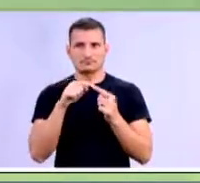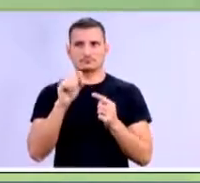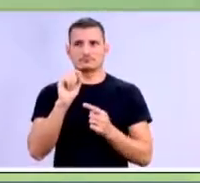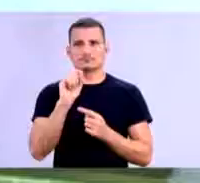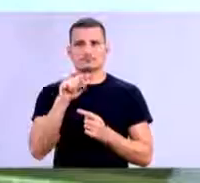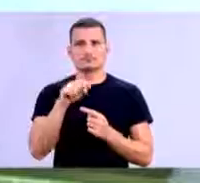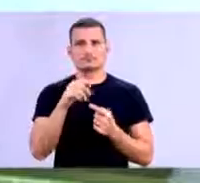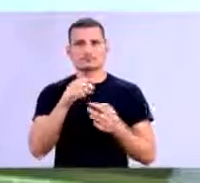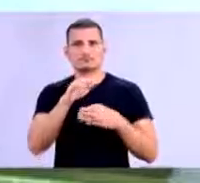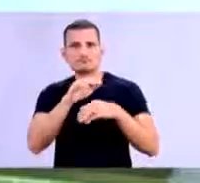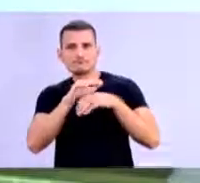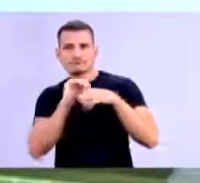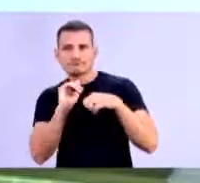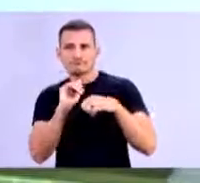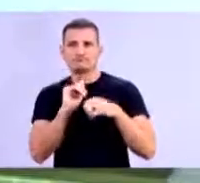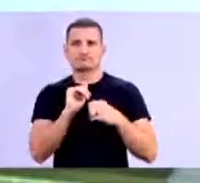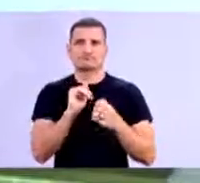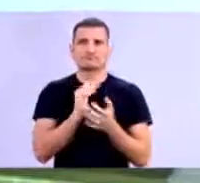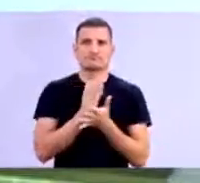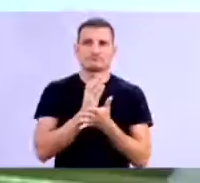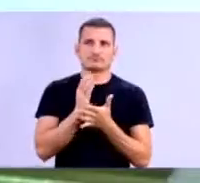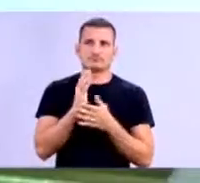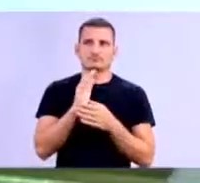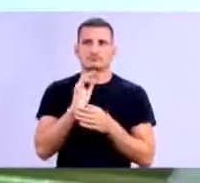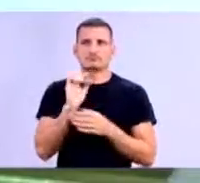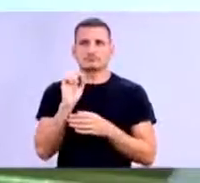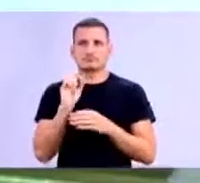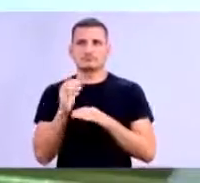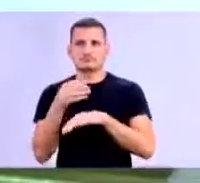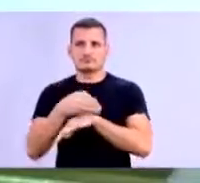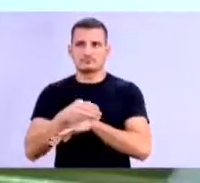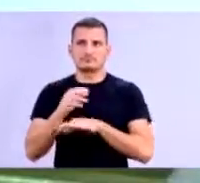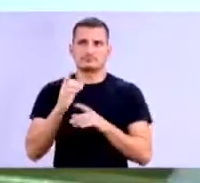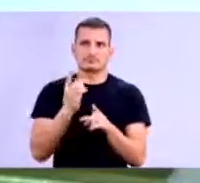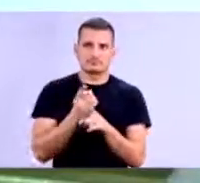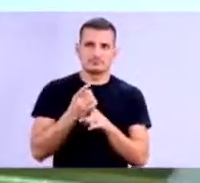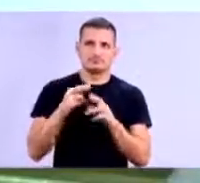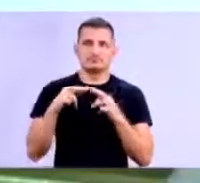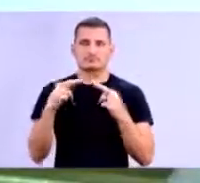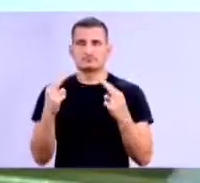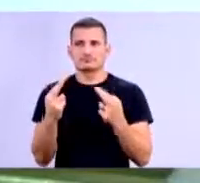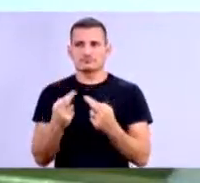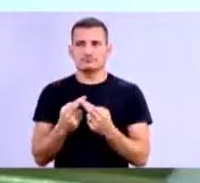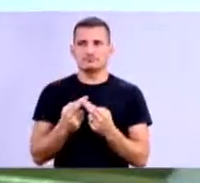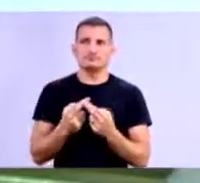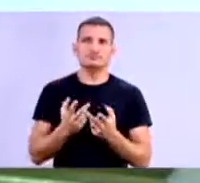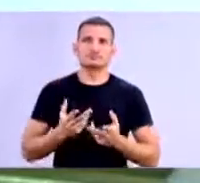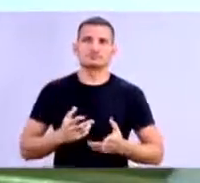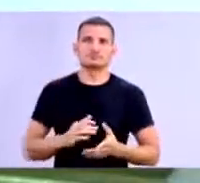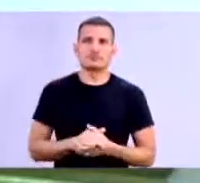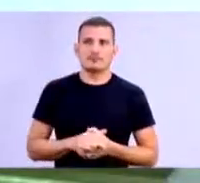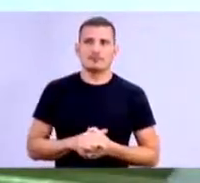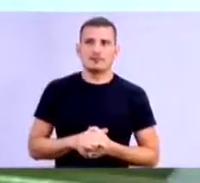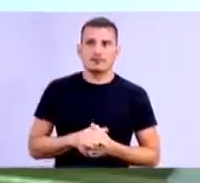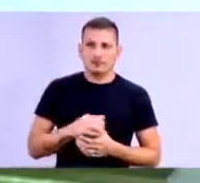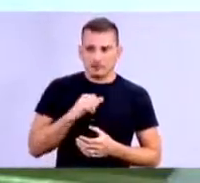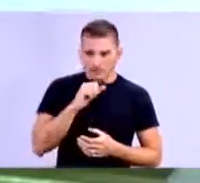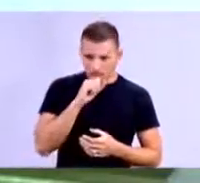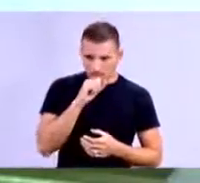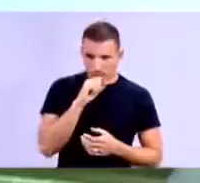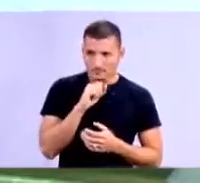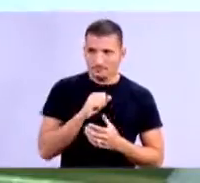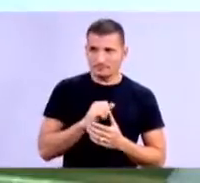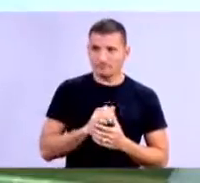convocar, não é? Chamar alguém para participar de um encontro, de uma reunião. E sempre você tem que tomar cuidado,